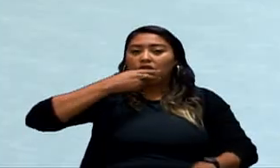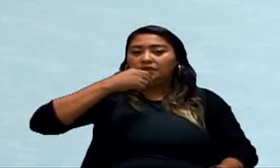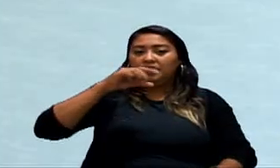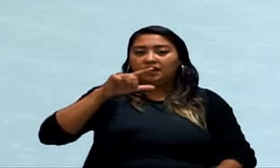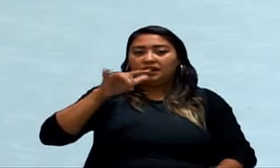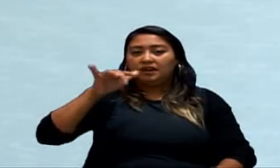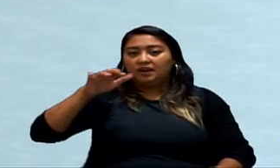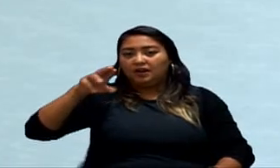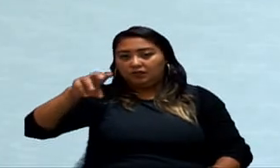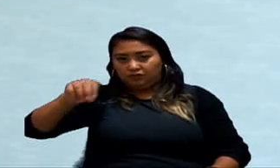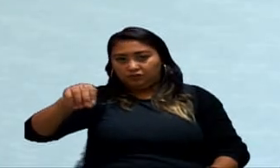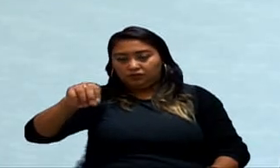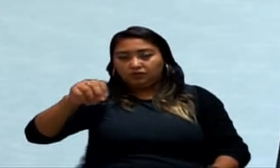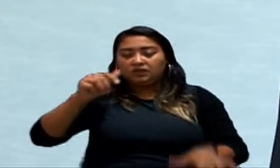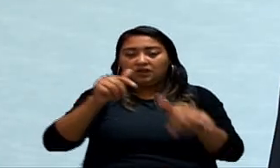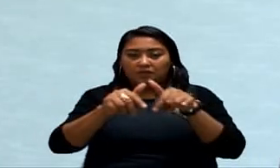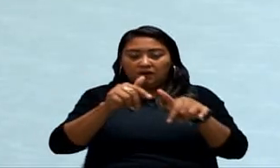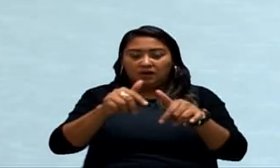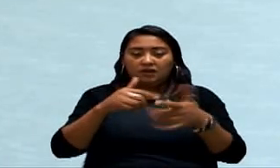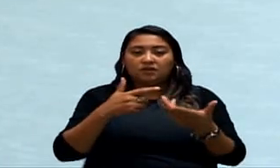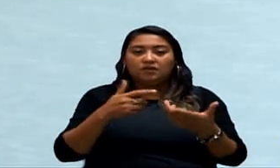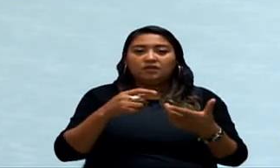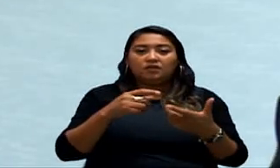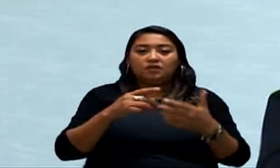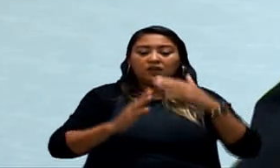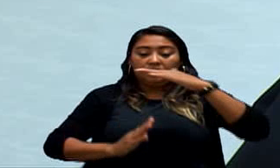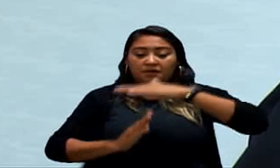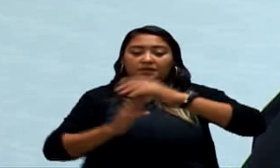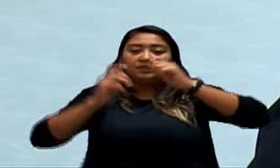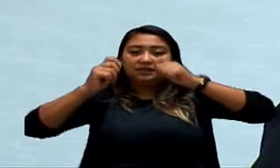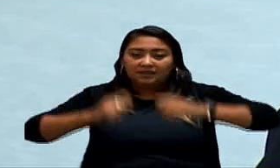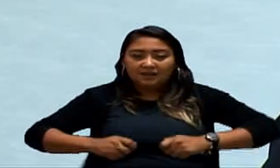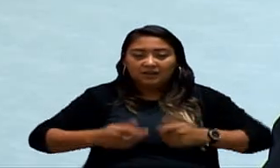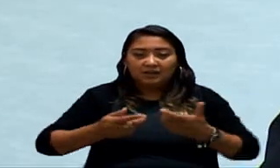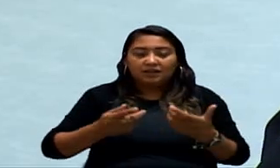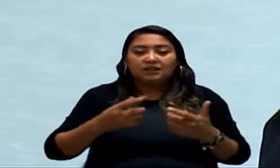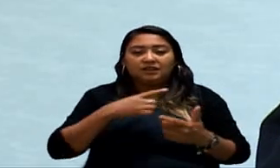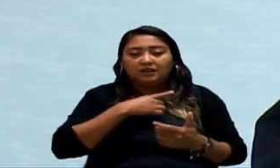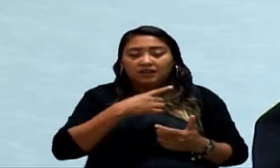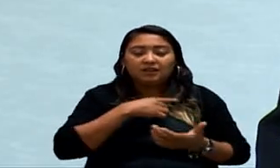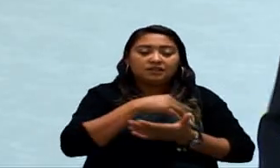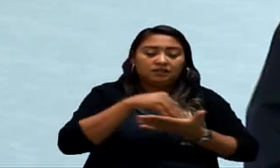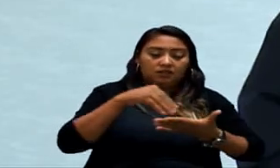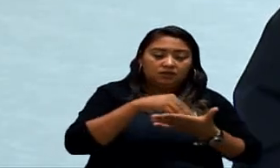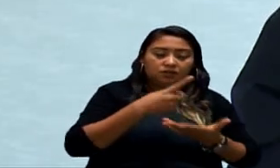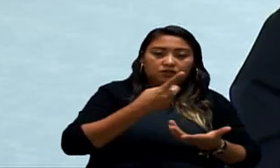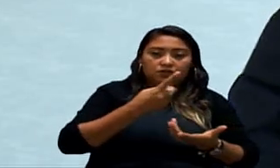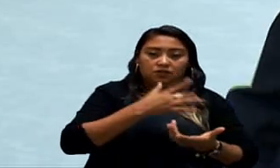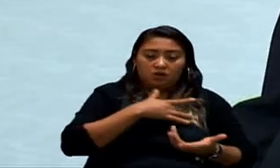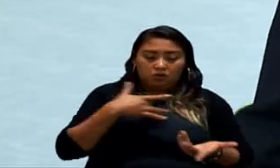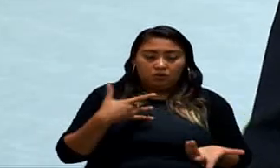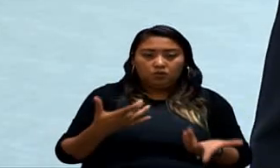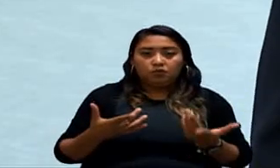suas limitações até. Ah, mas tem muito recurso a Secretaria de Saúde, é um dos maiores